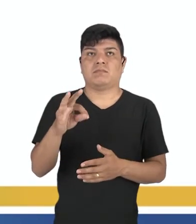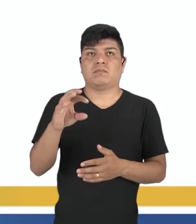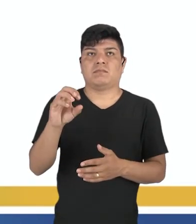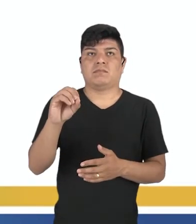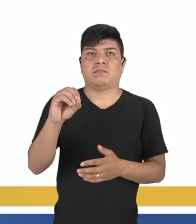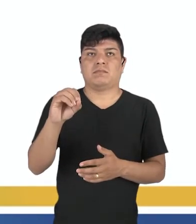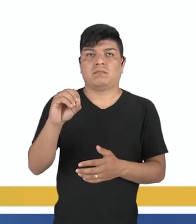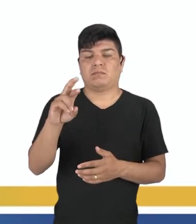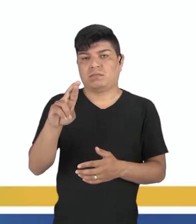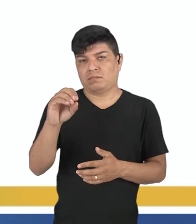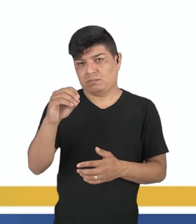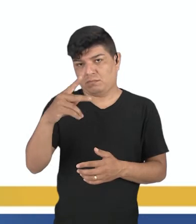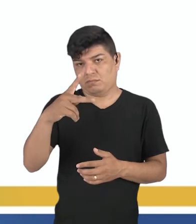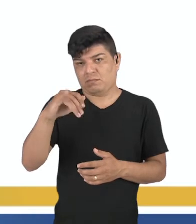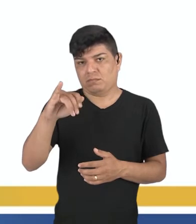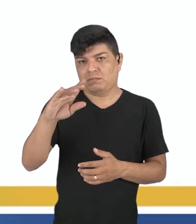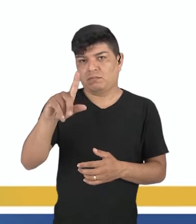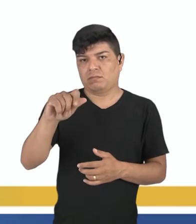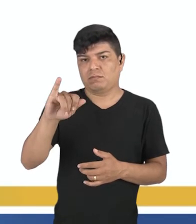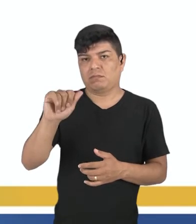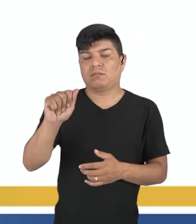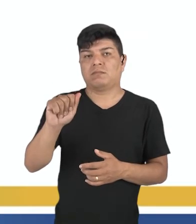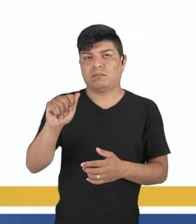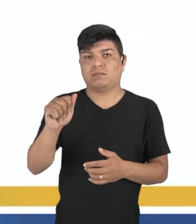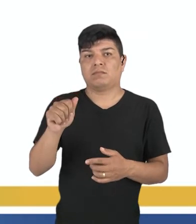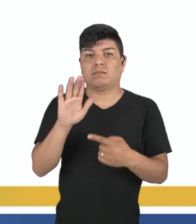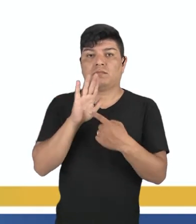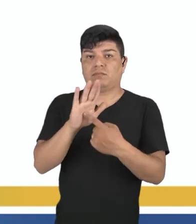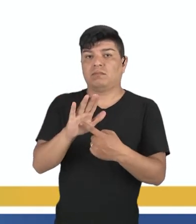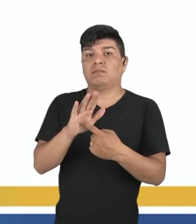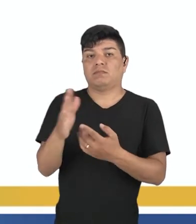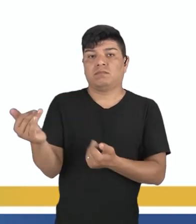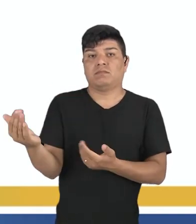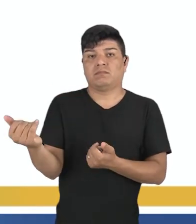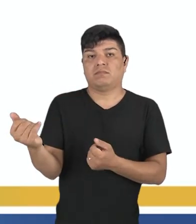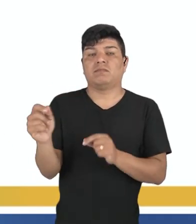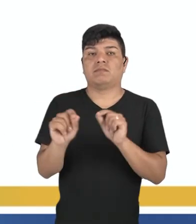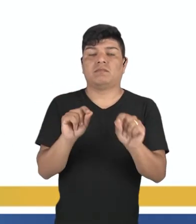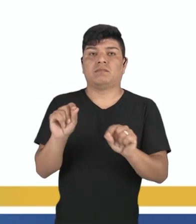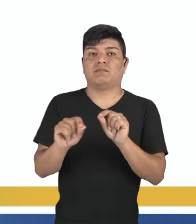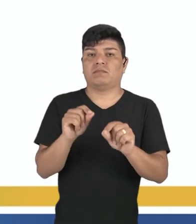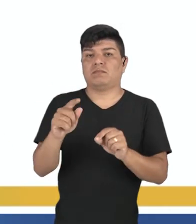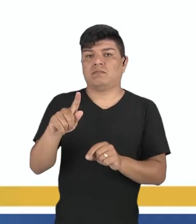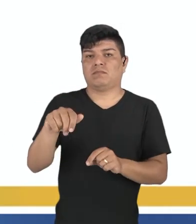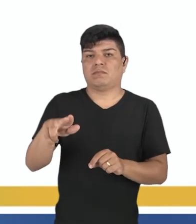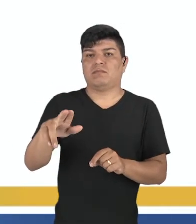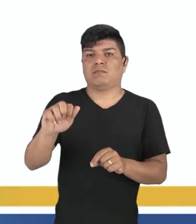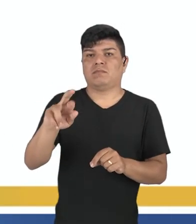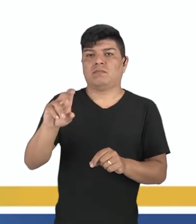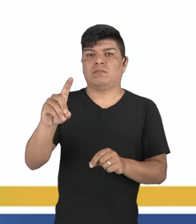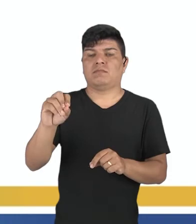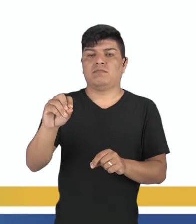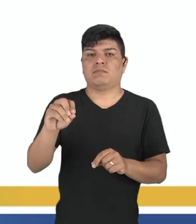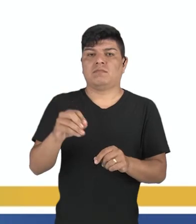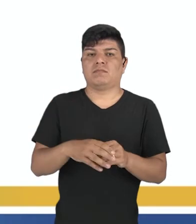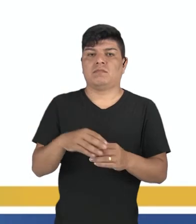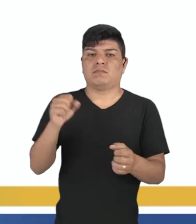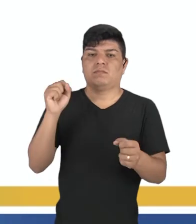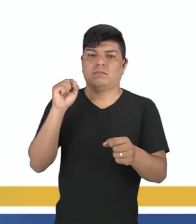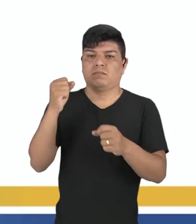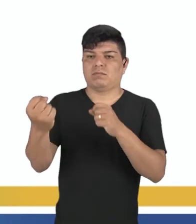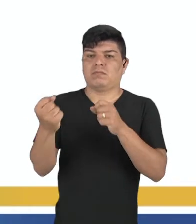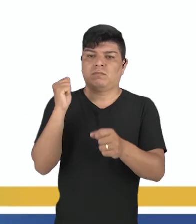Tropicália e Jovem Guarda que apontam o cotidiano, mas demonstram a rebeldia, o questionamento às instituições